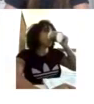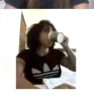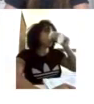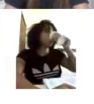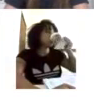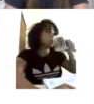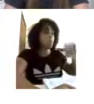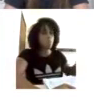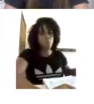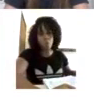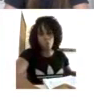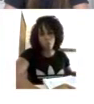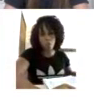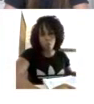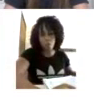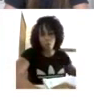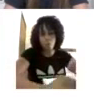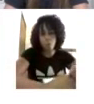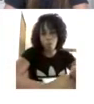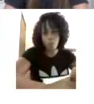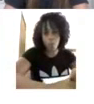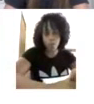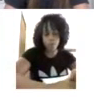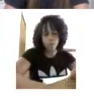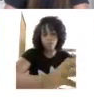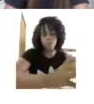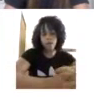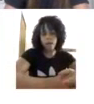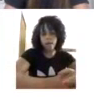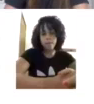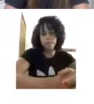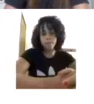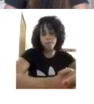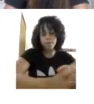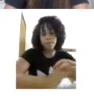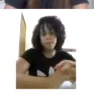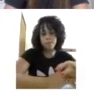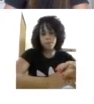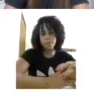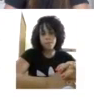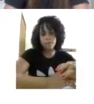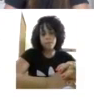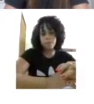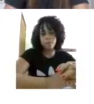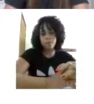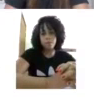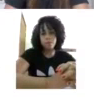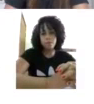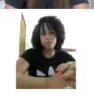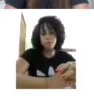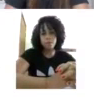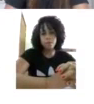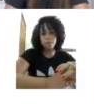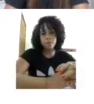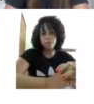fundamentos teórico-metodológicos das teorias do conhecimento, planejar e executar programas de ensino de educação física e